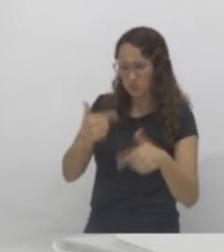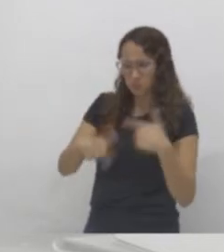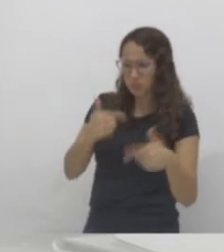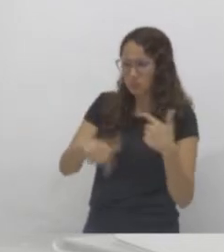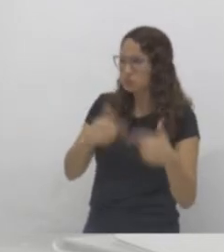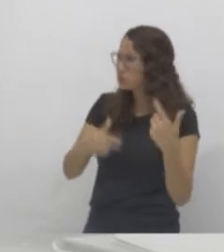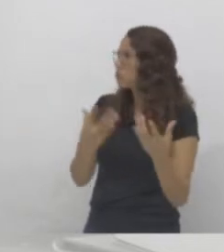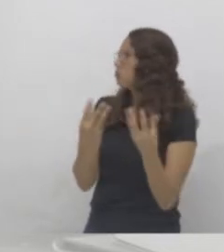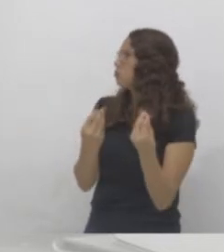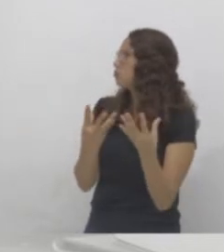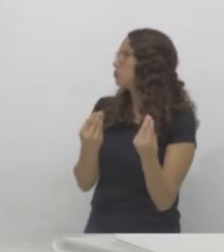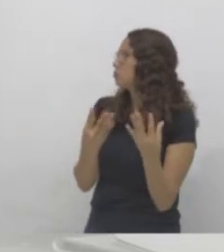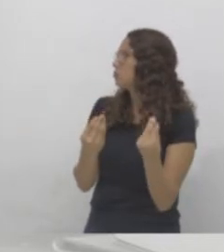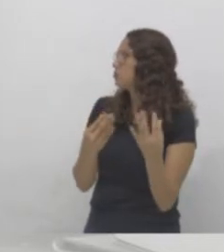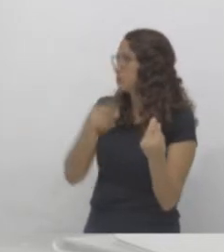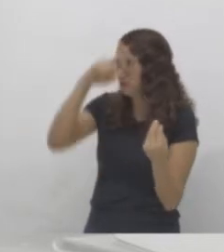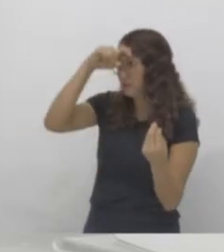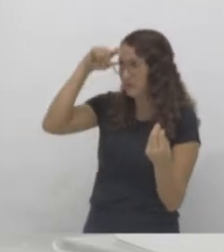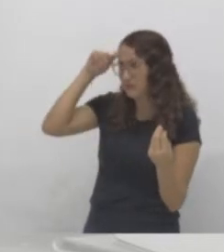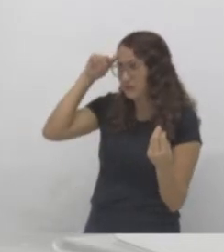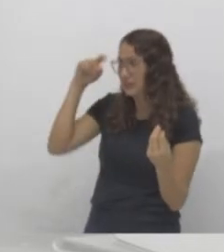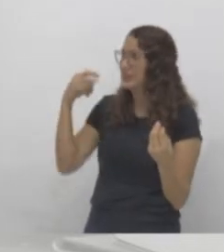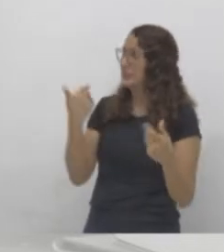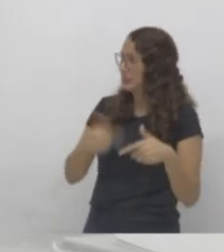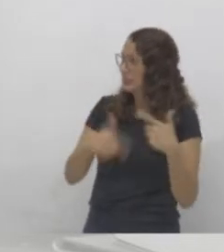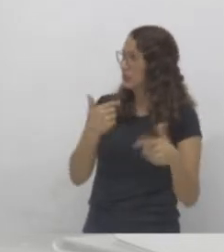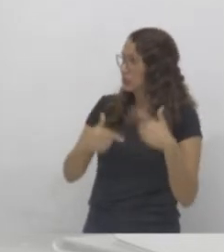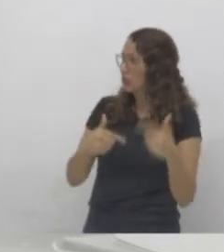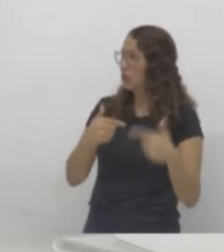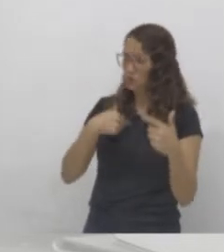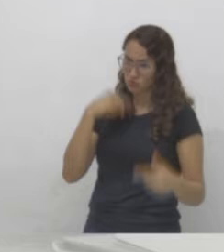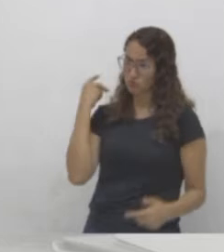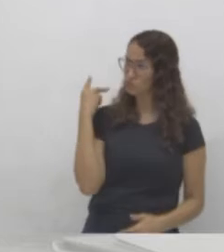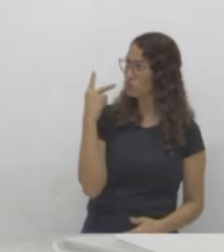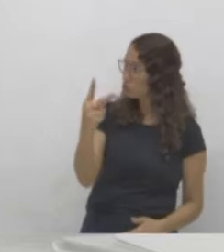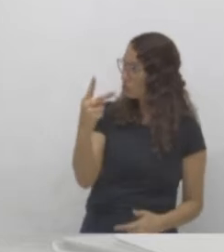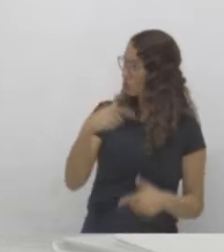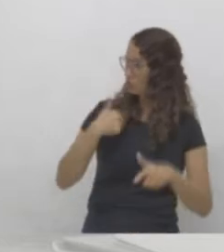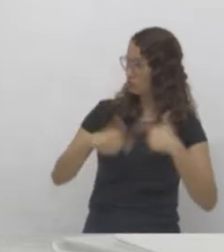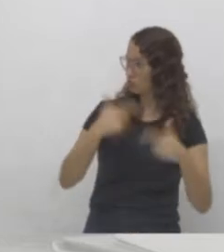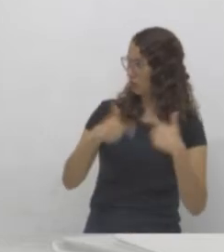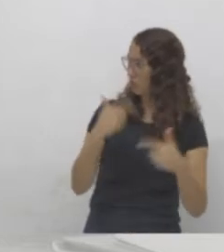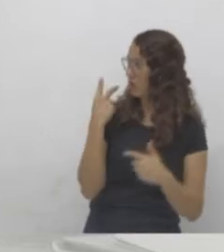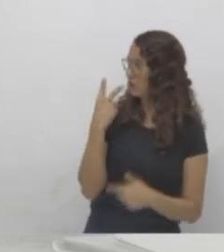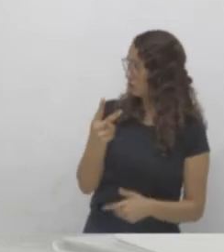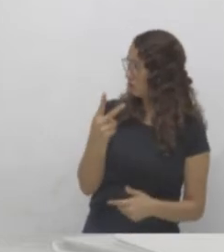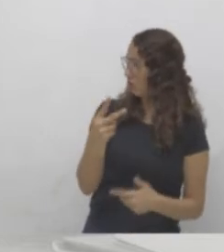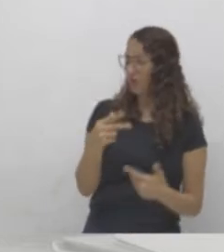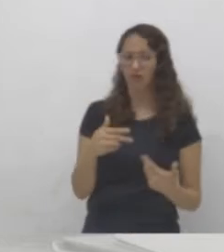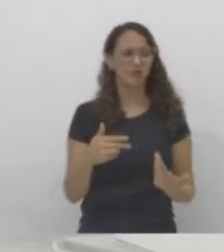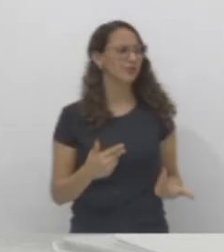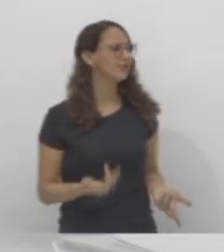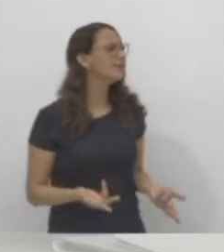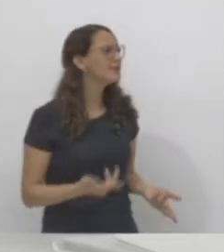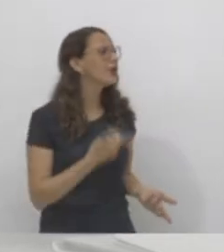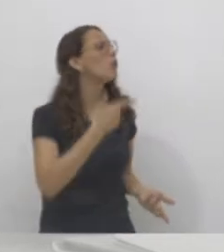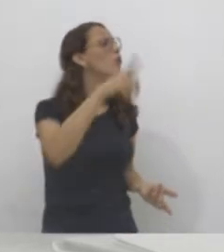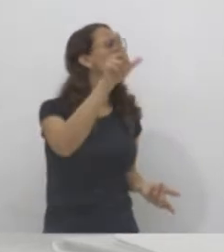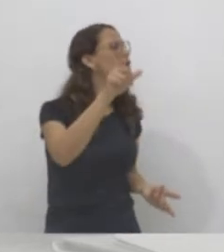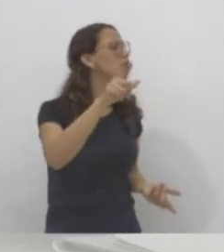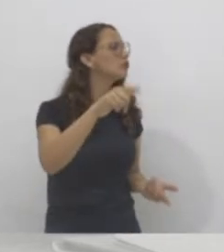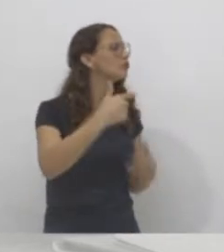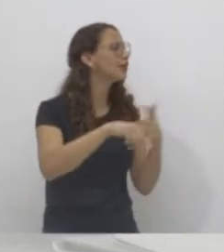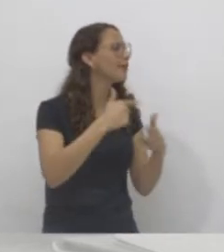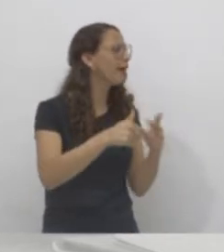demais aqui. Eu estou trabalhando por 2. Pois então, me diga quem é o outro que eu mando